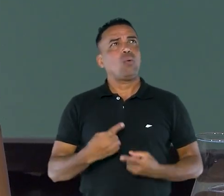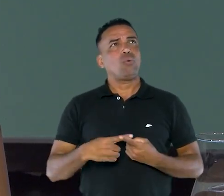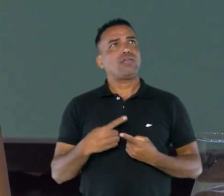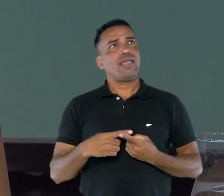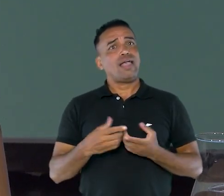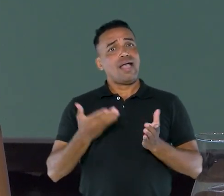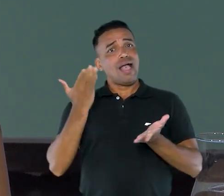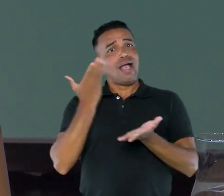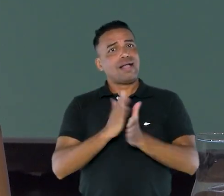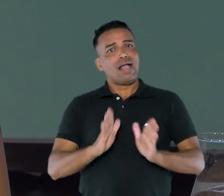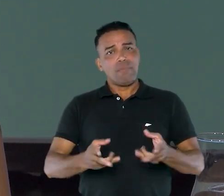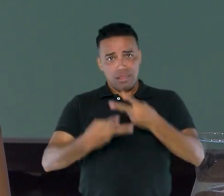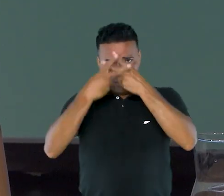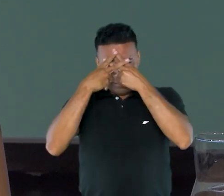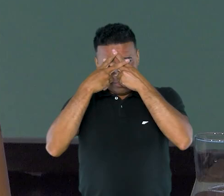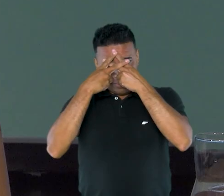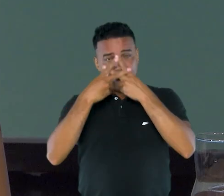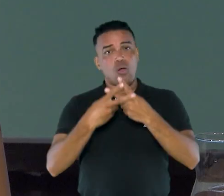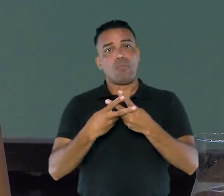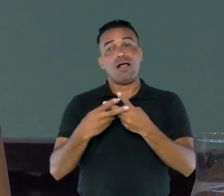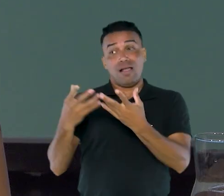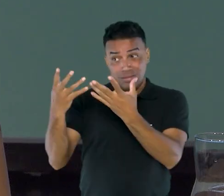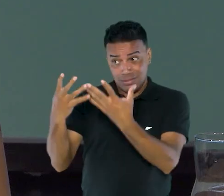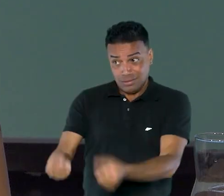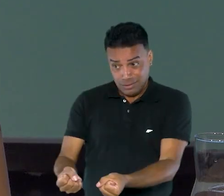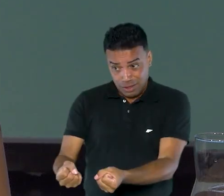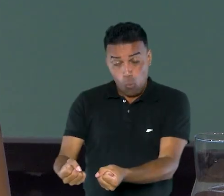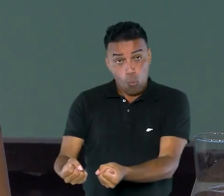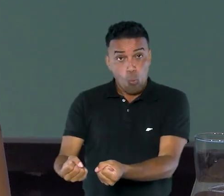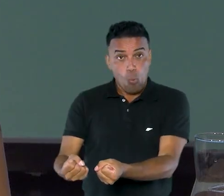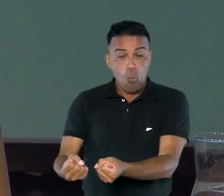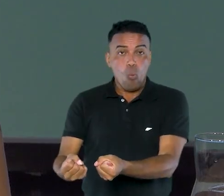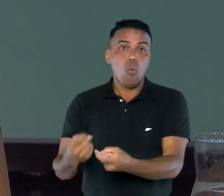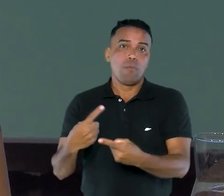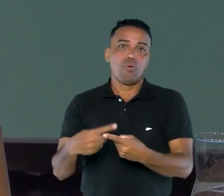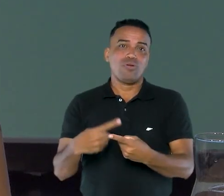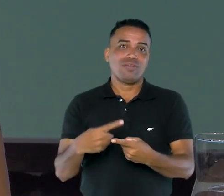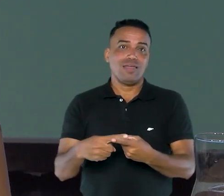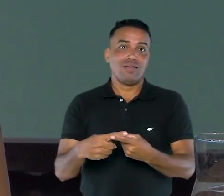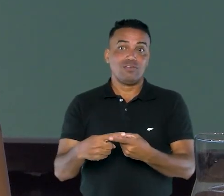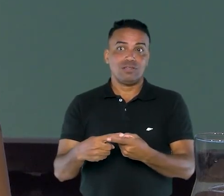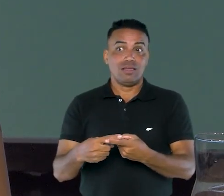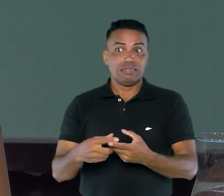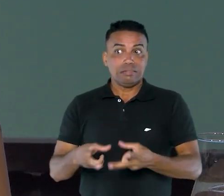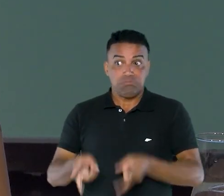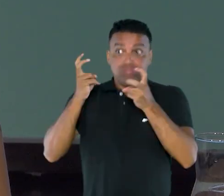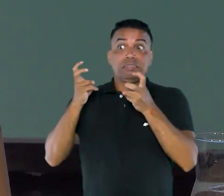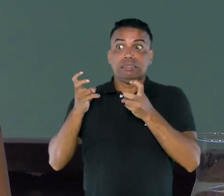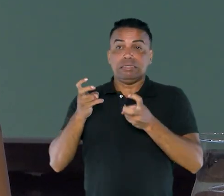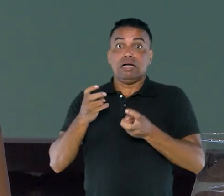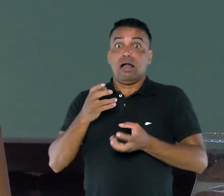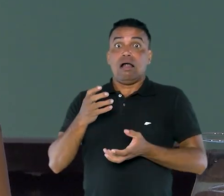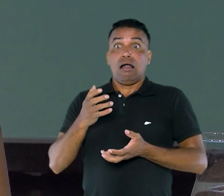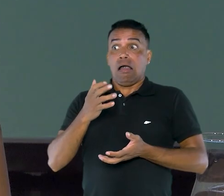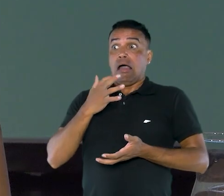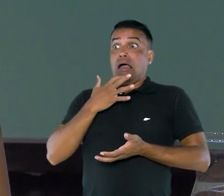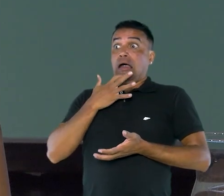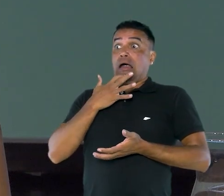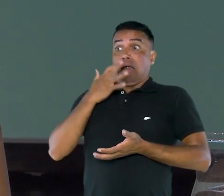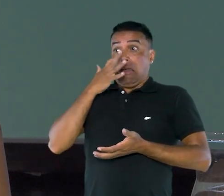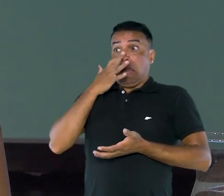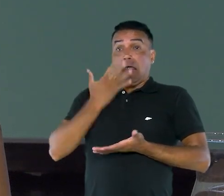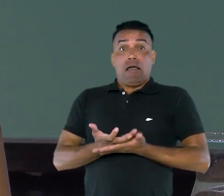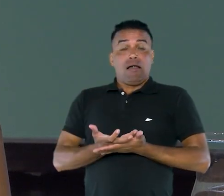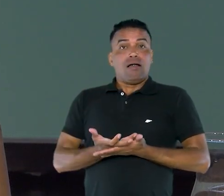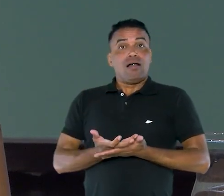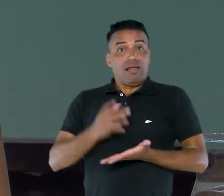te tira do trauma? A aceitação, mesmo que pela via do choque com o real, com a